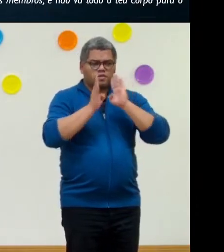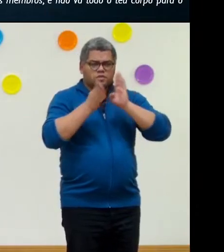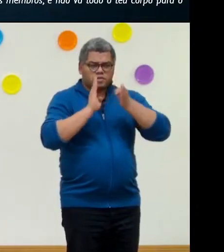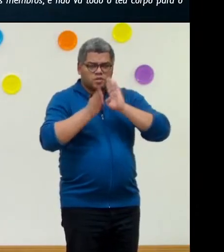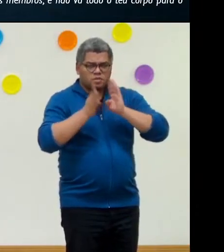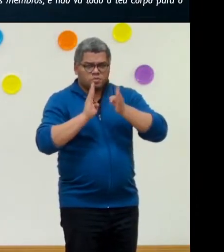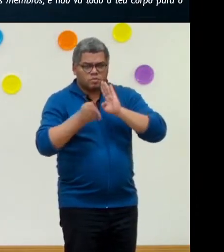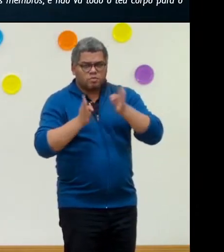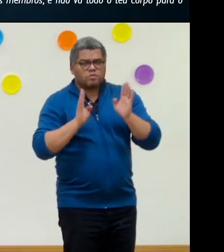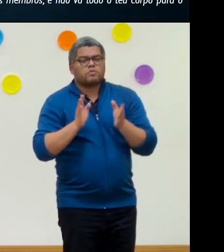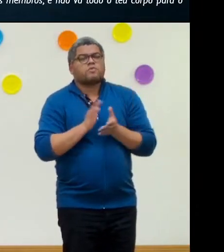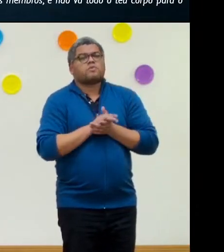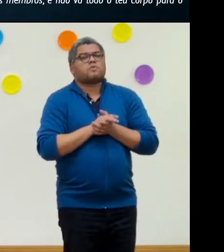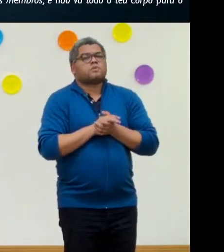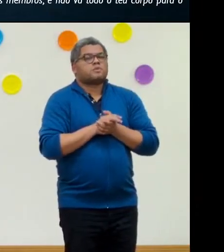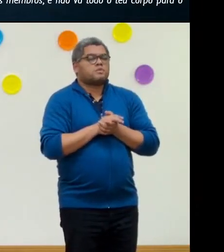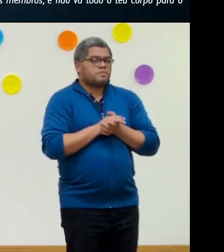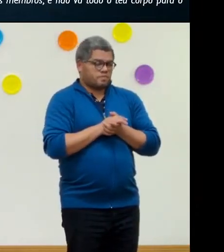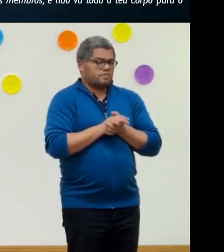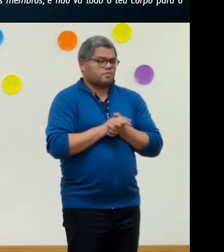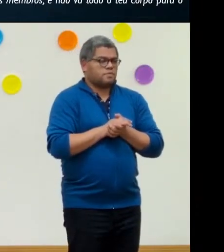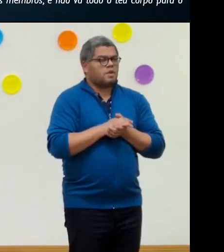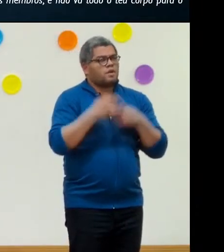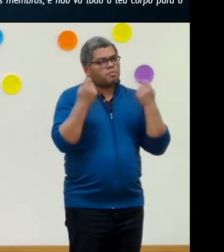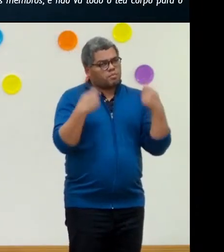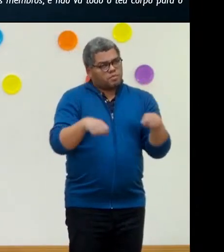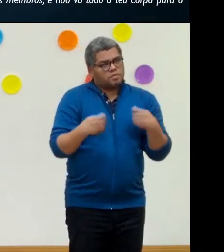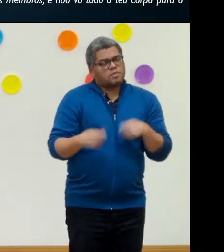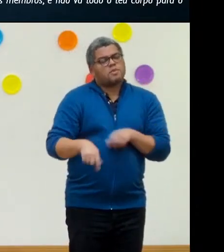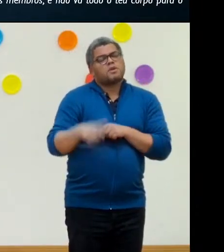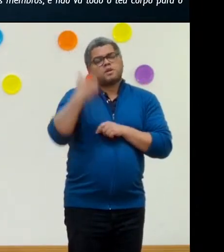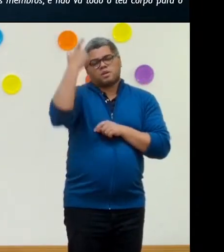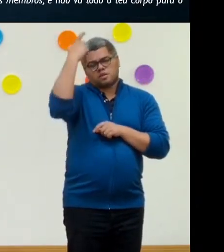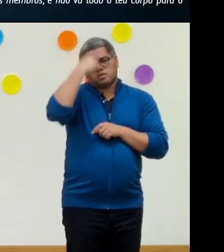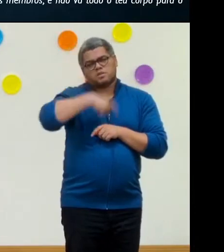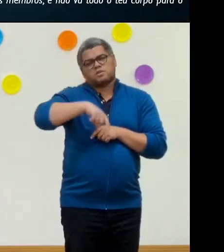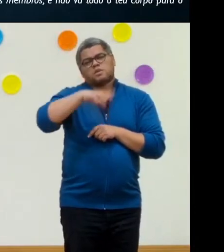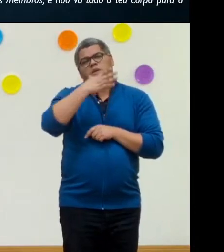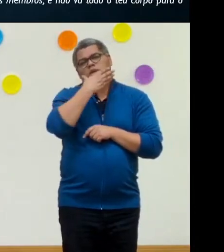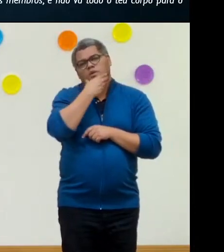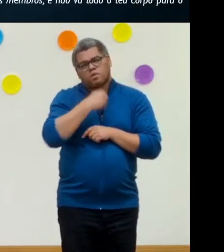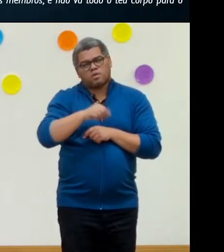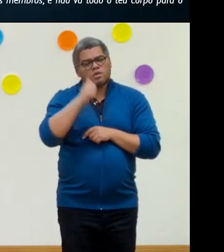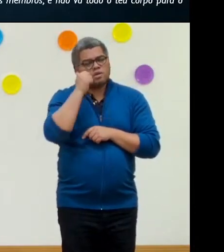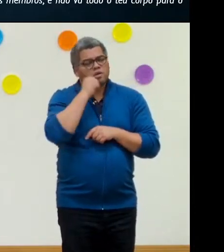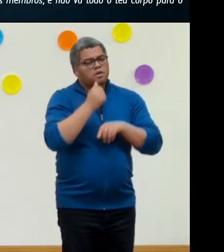seja homem para os homens, seja mulher. Arranca isso. Ame o seu Senhor.